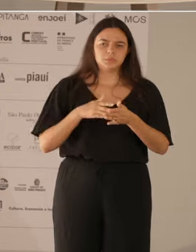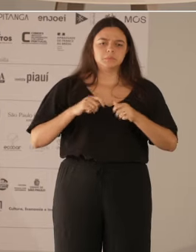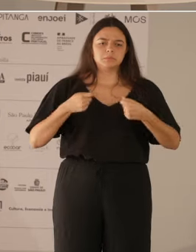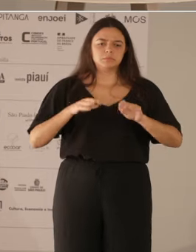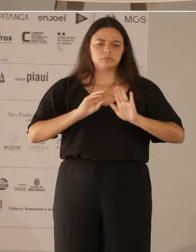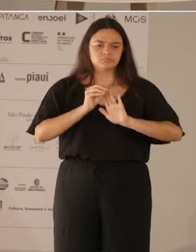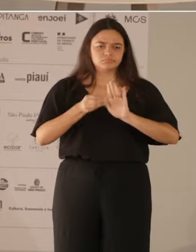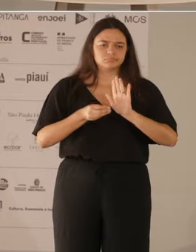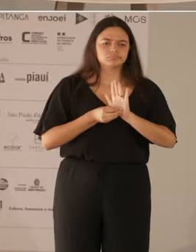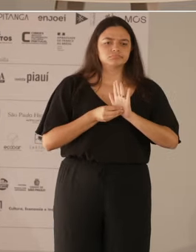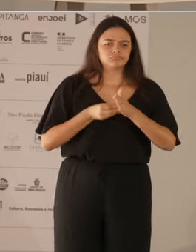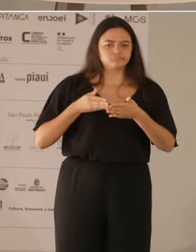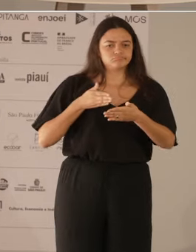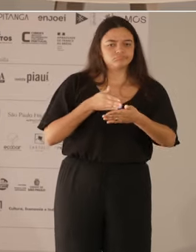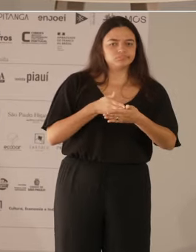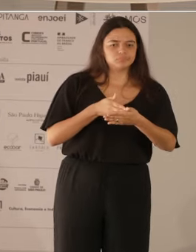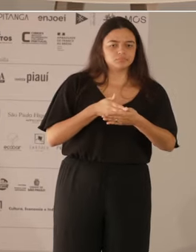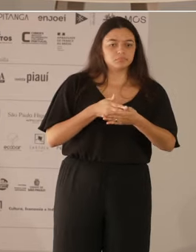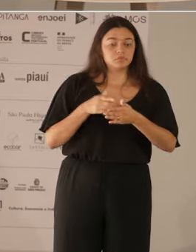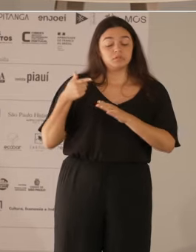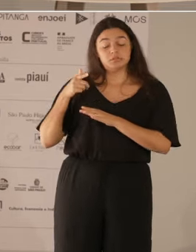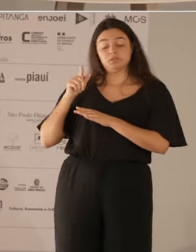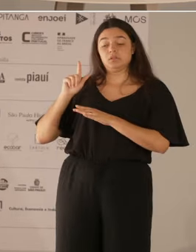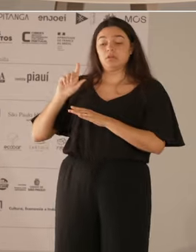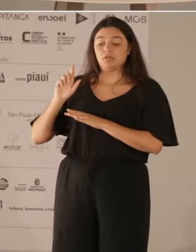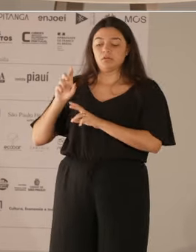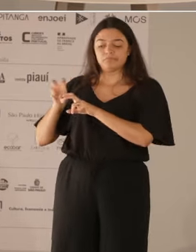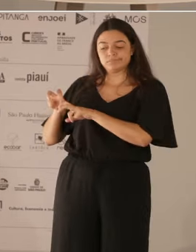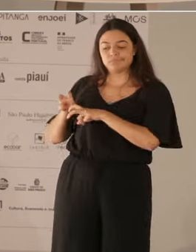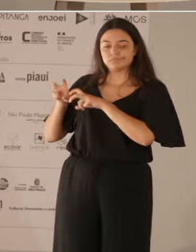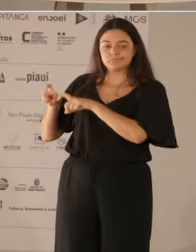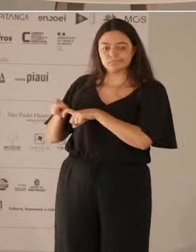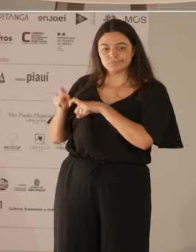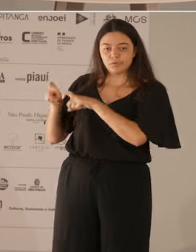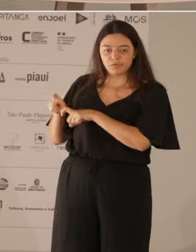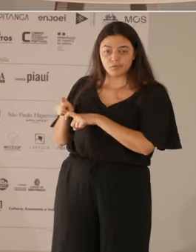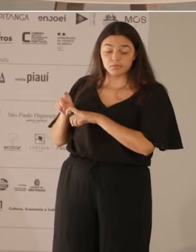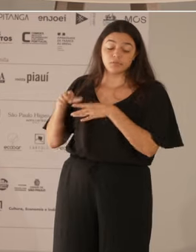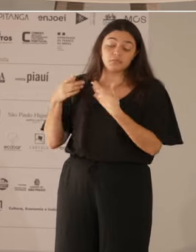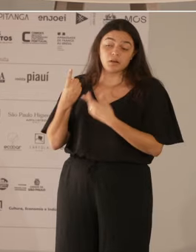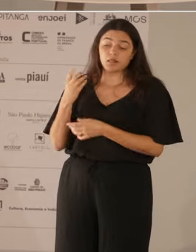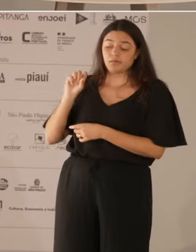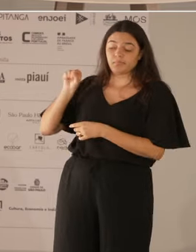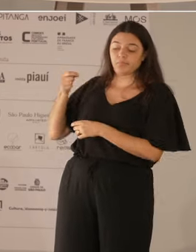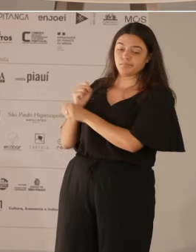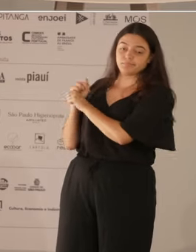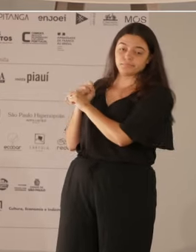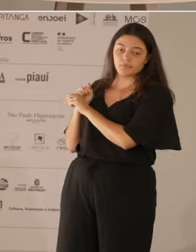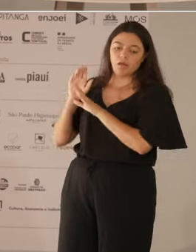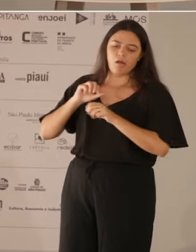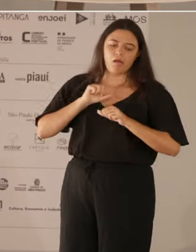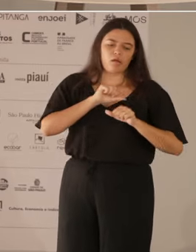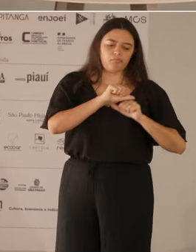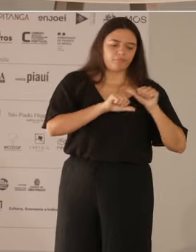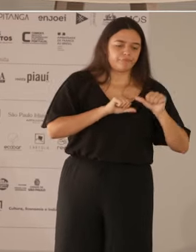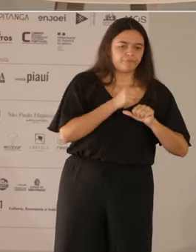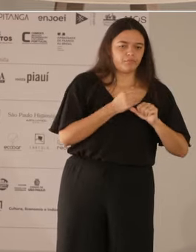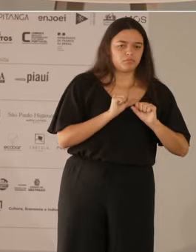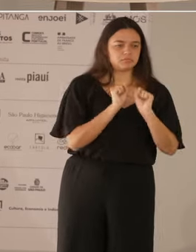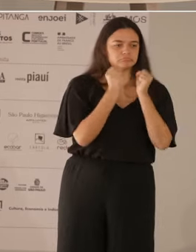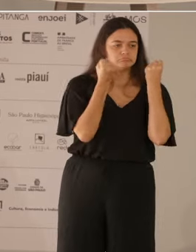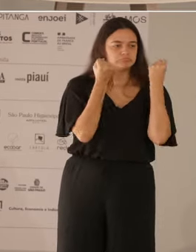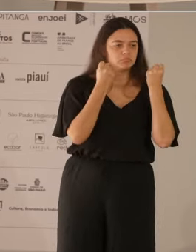antes. Tem gente que vai dizer, no começo da agricultura, 10 mil anos atrás, tem gente que vai dizer, não, mas isso é revolução industrial, e quando é